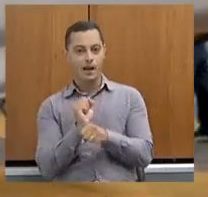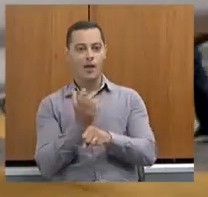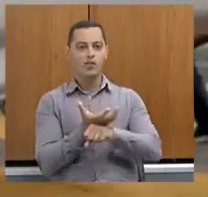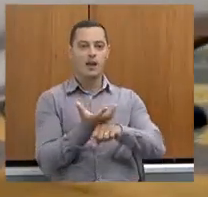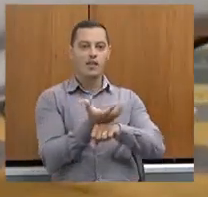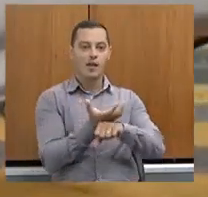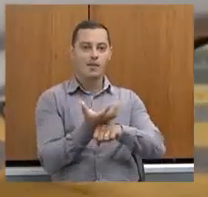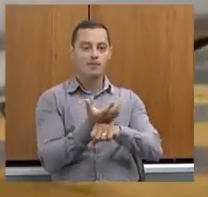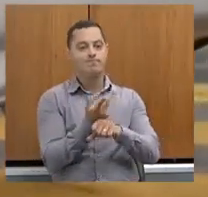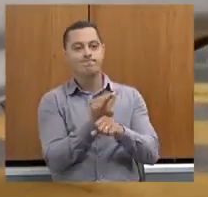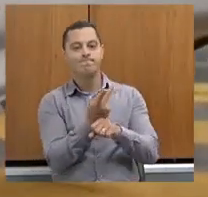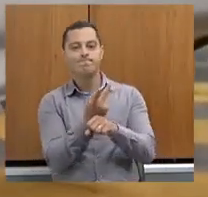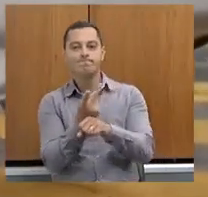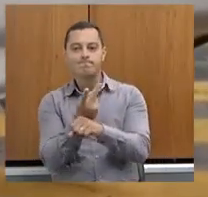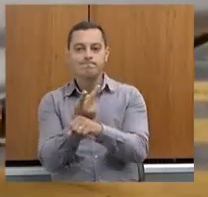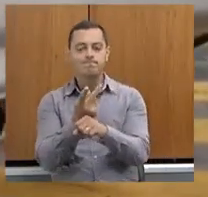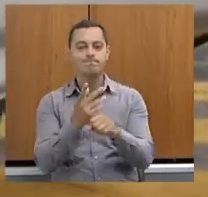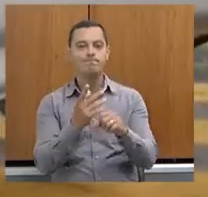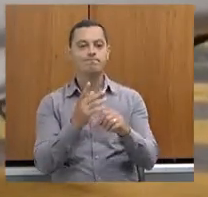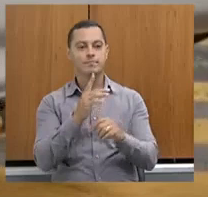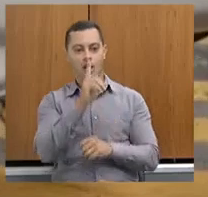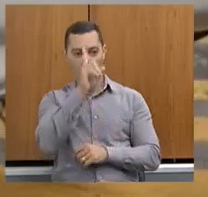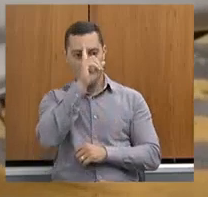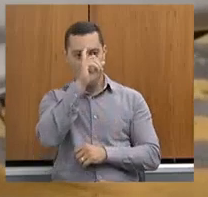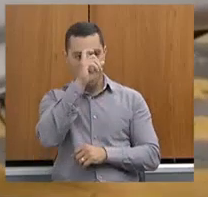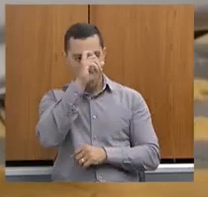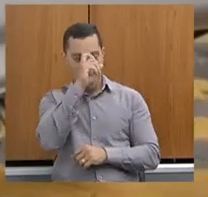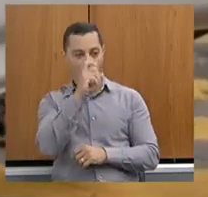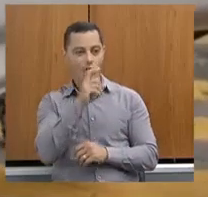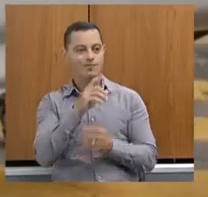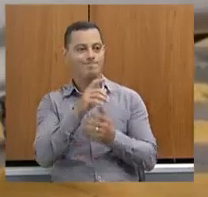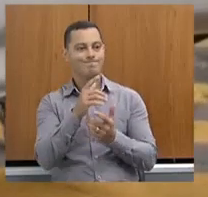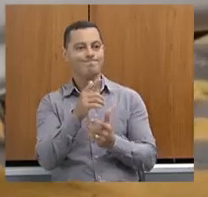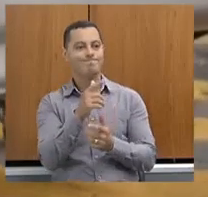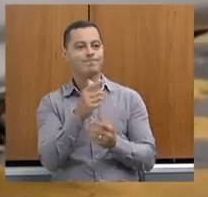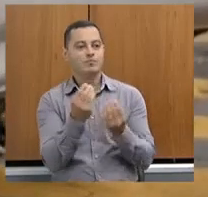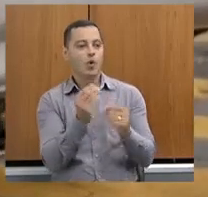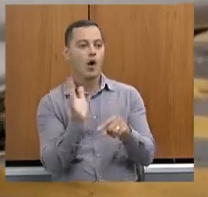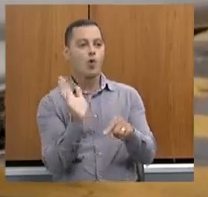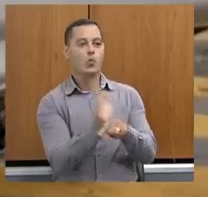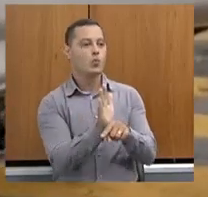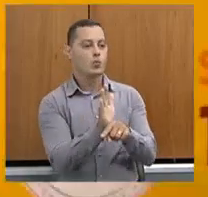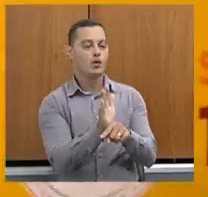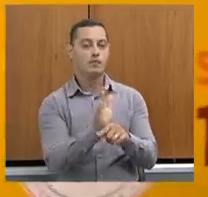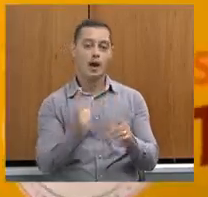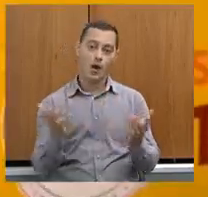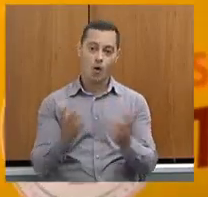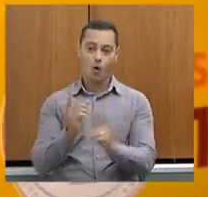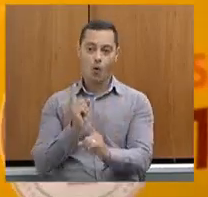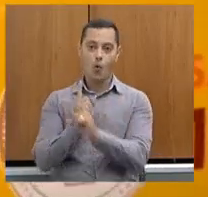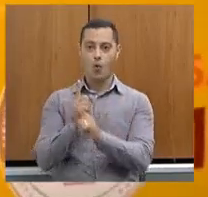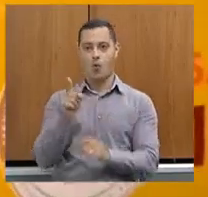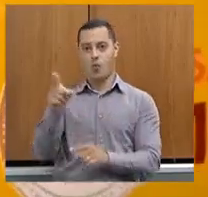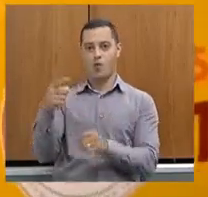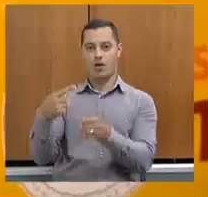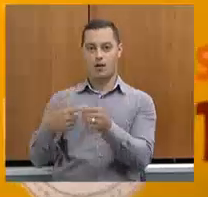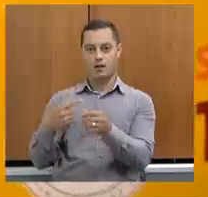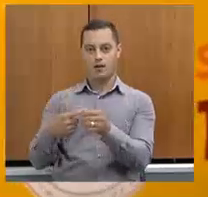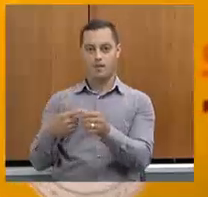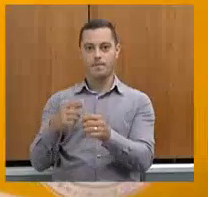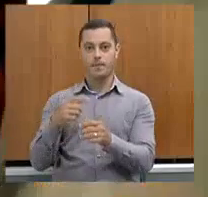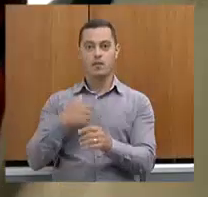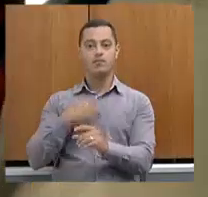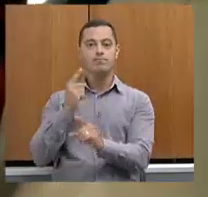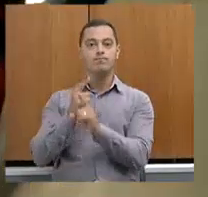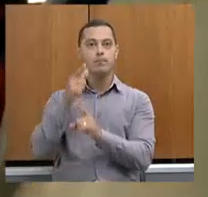sabe Hospital tipo assim que é tratamento nenhum para ela aí agora achou a gente quer descobrir eu descobri antes de